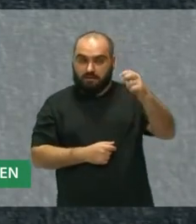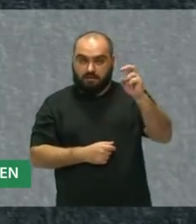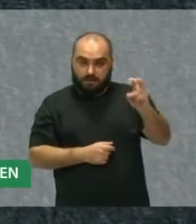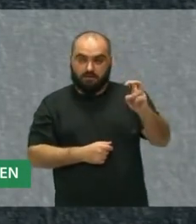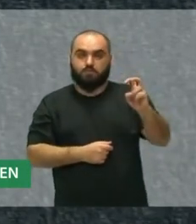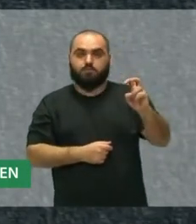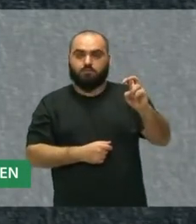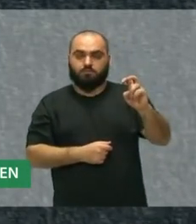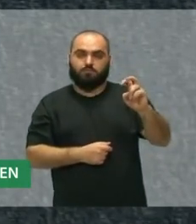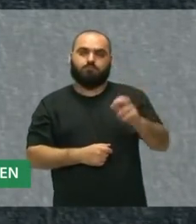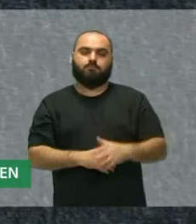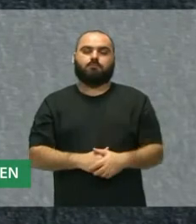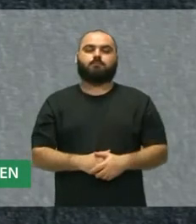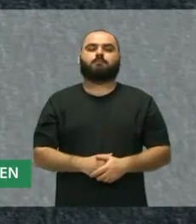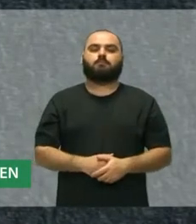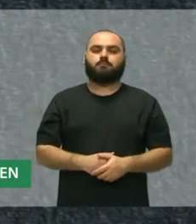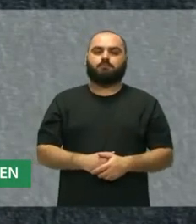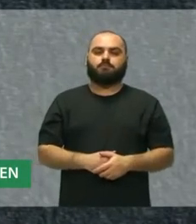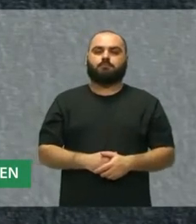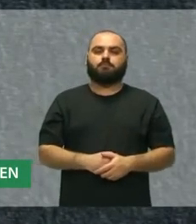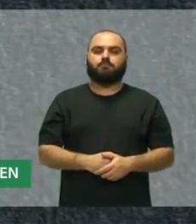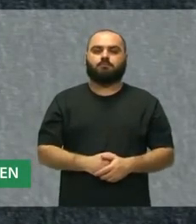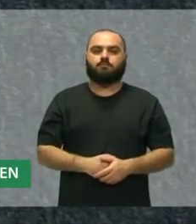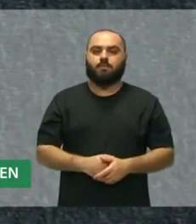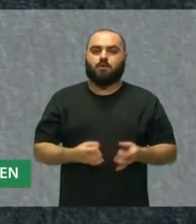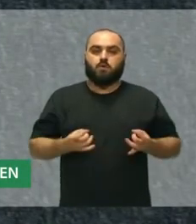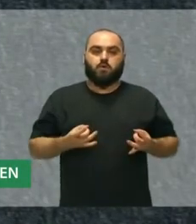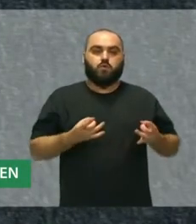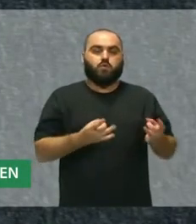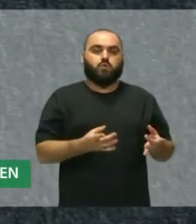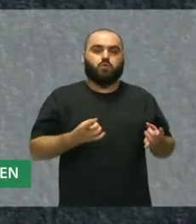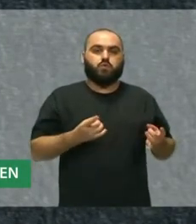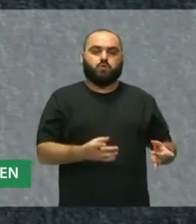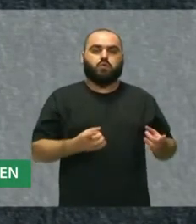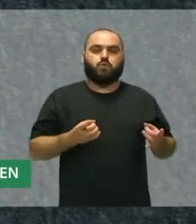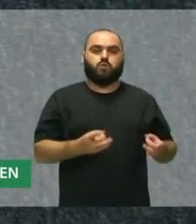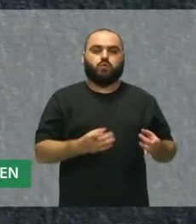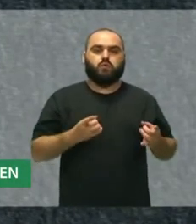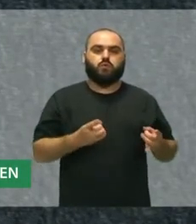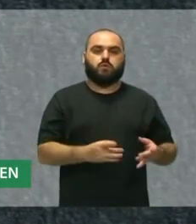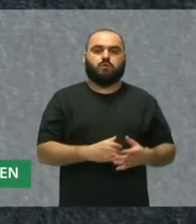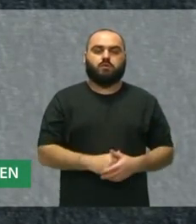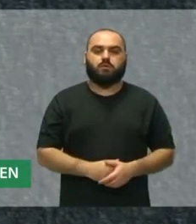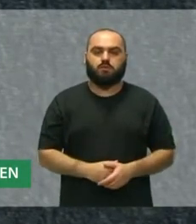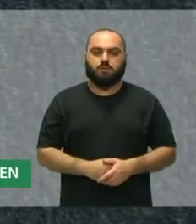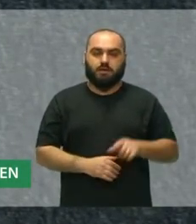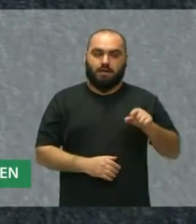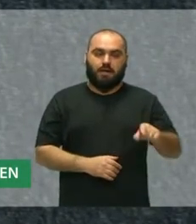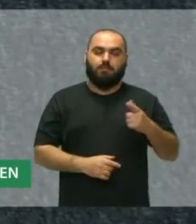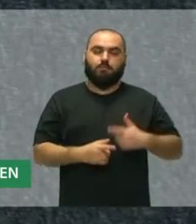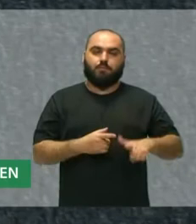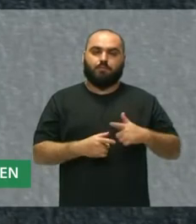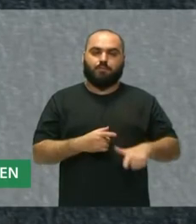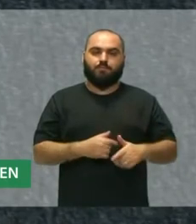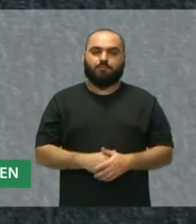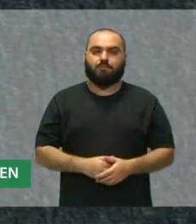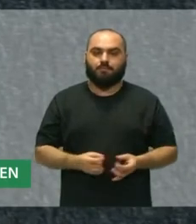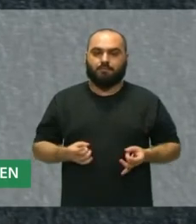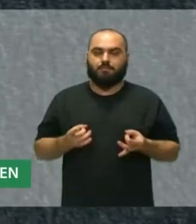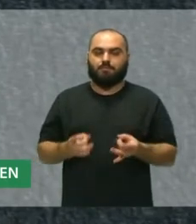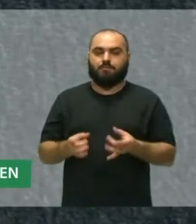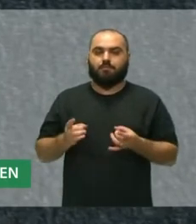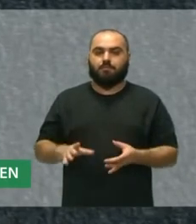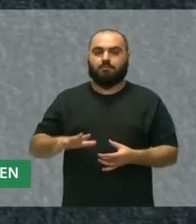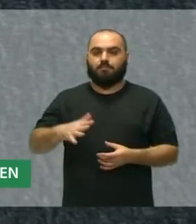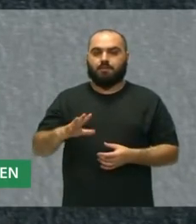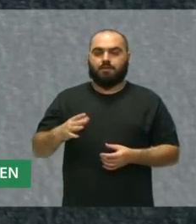14.675. O nosso custo, a nossa despesa operacional, é aqui que está o problema. A nossa despesa está em